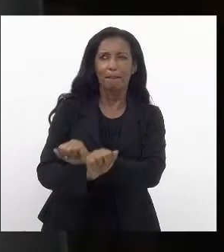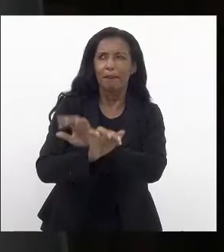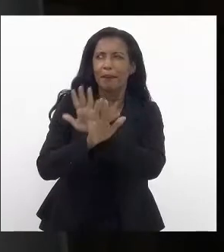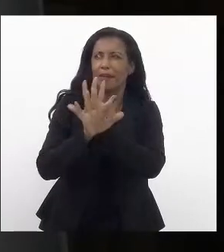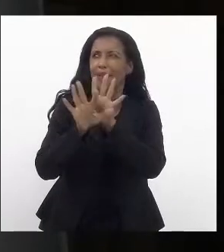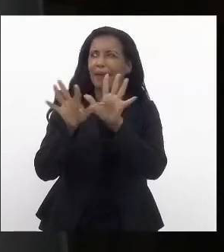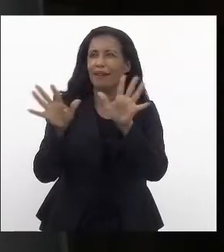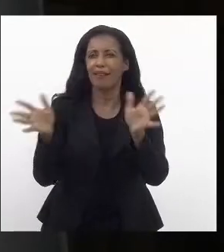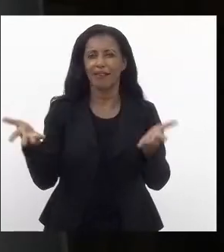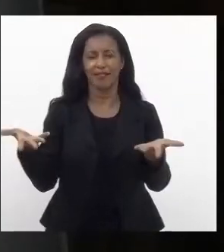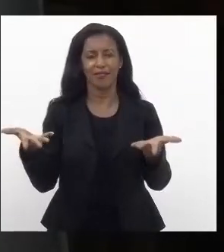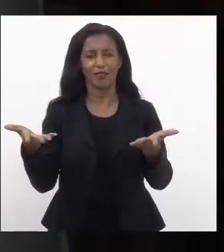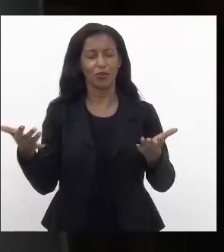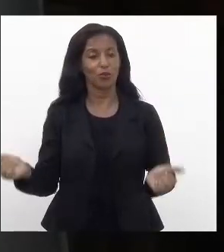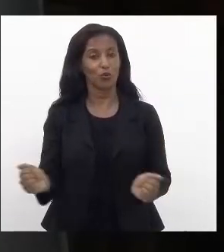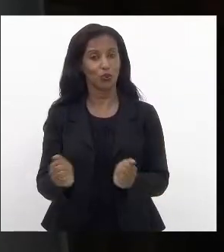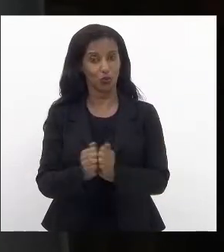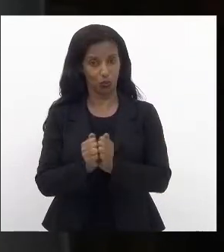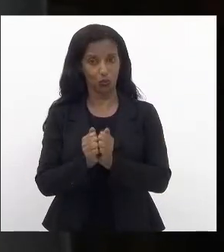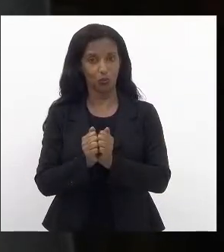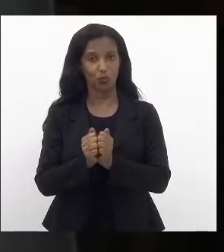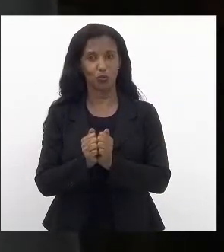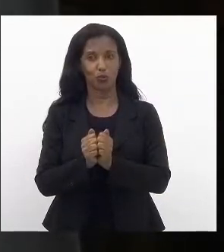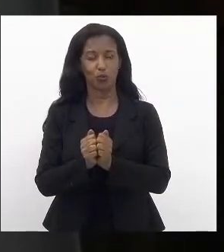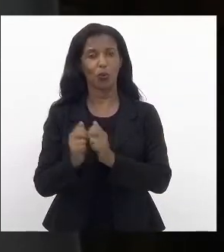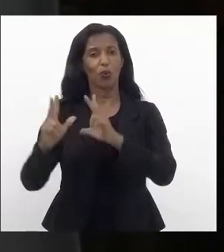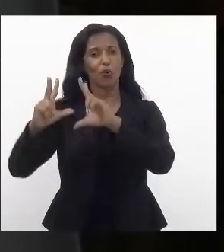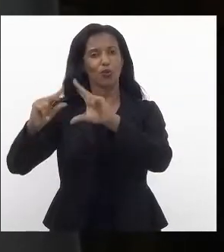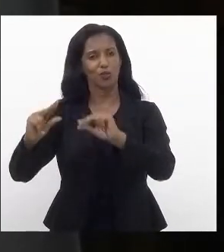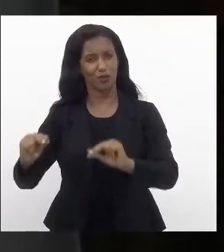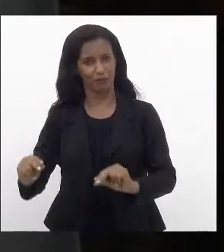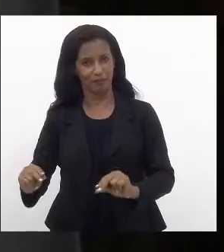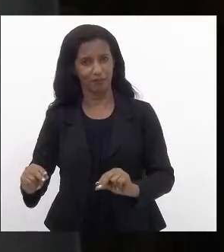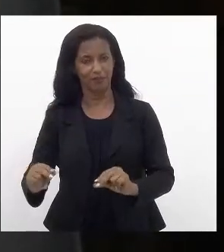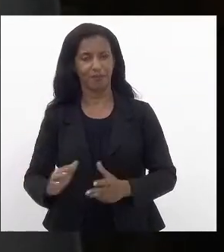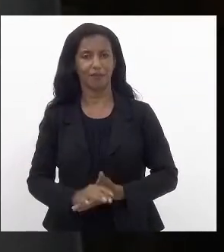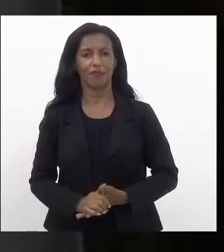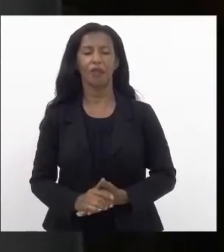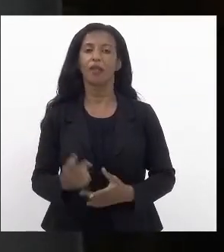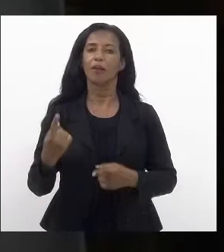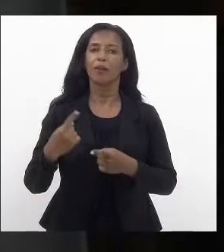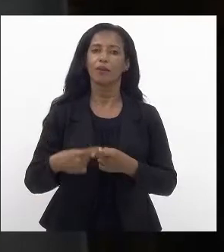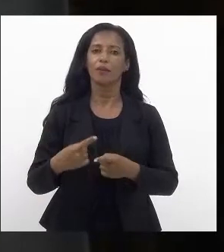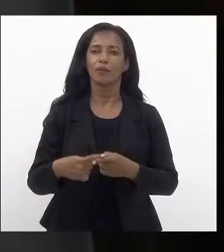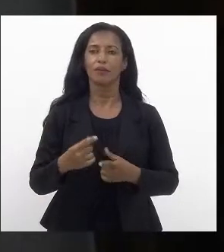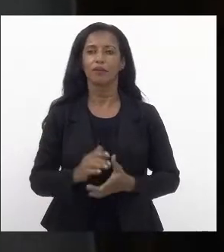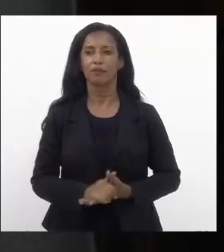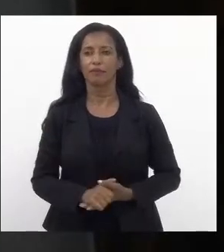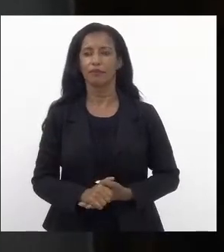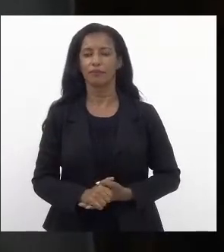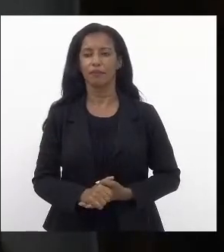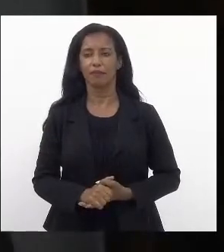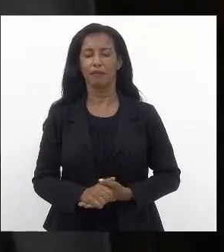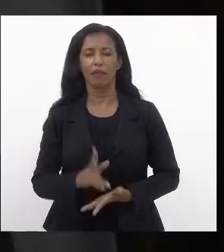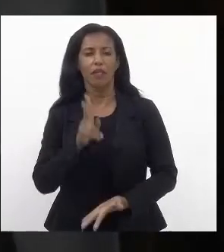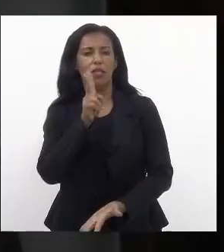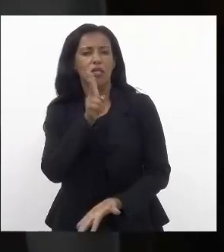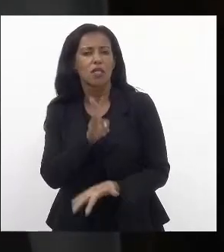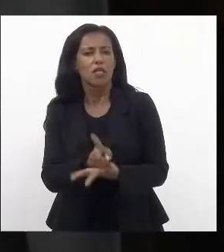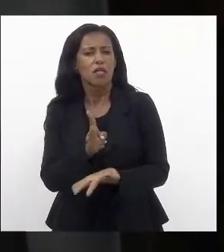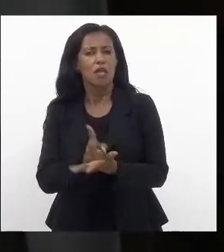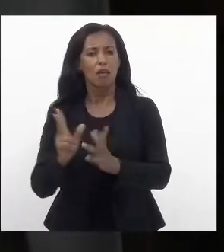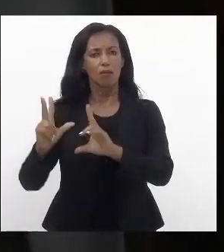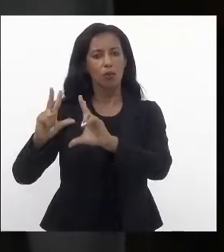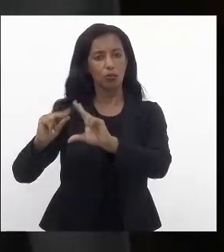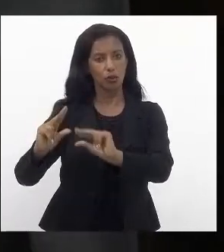brilhar, junto com os libaneses, porque sempre os